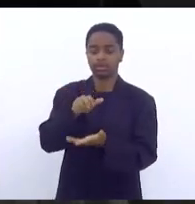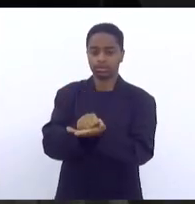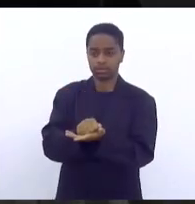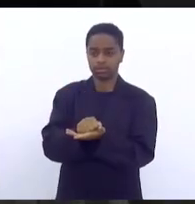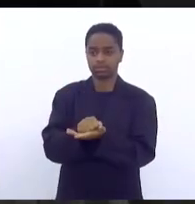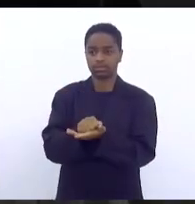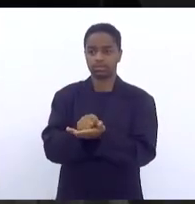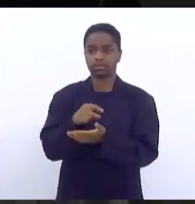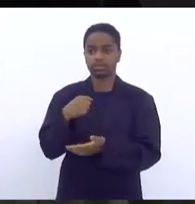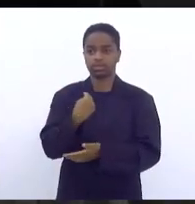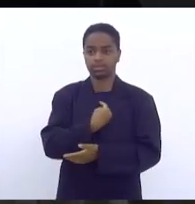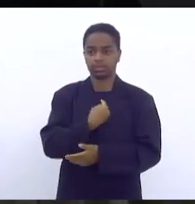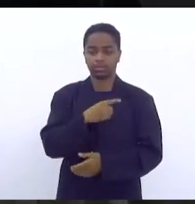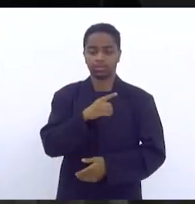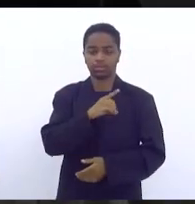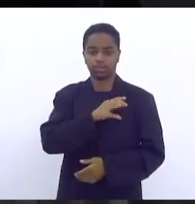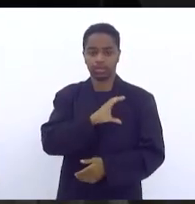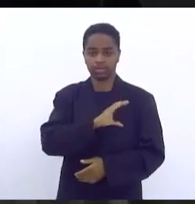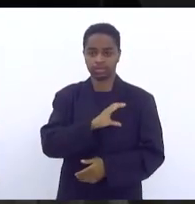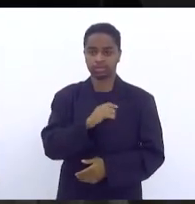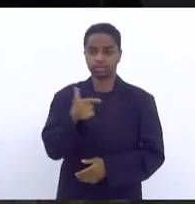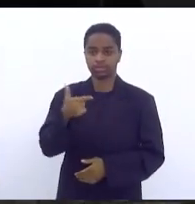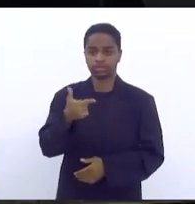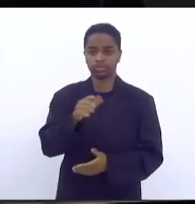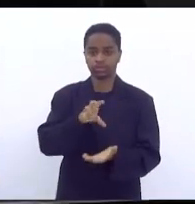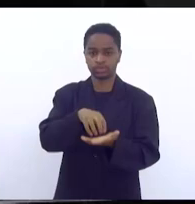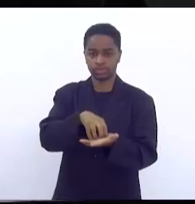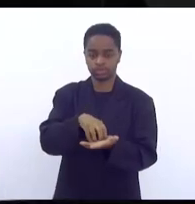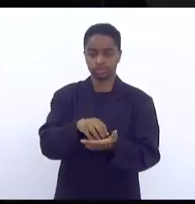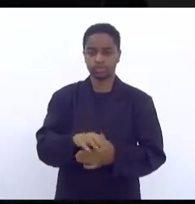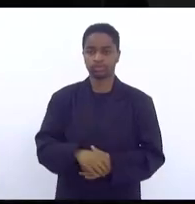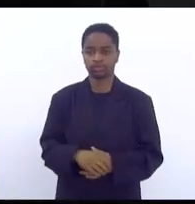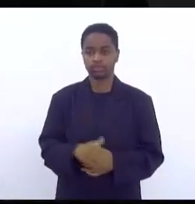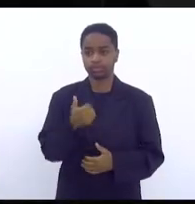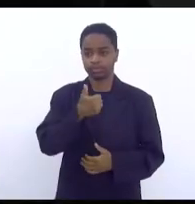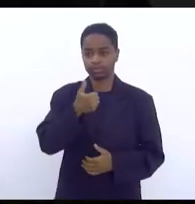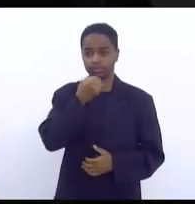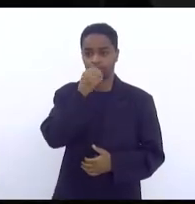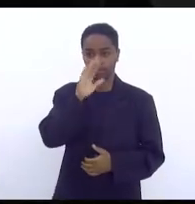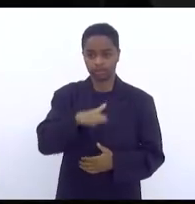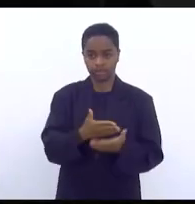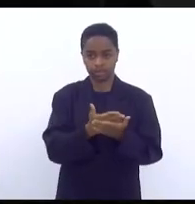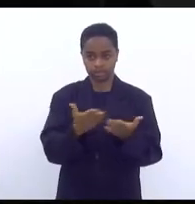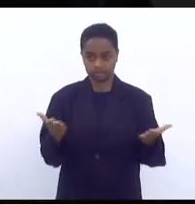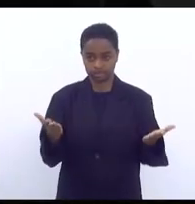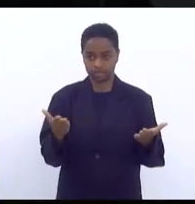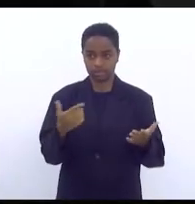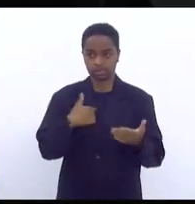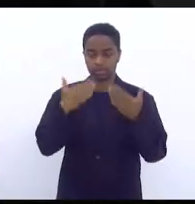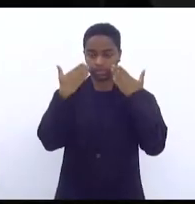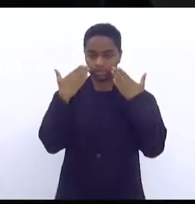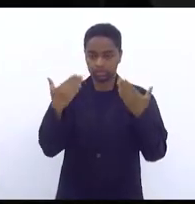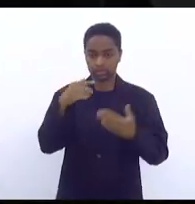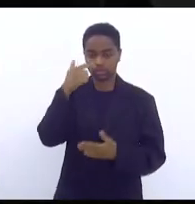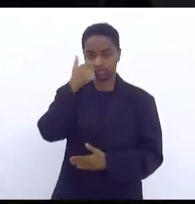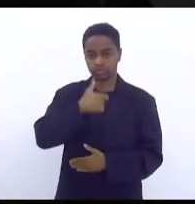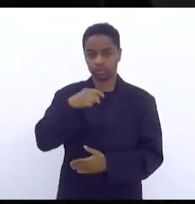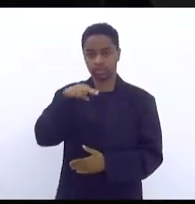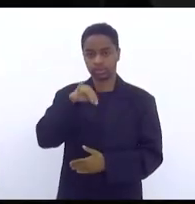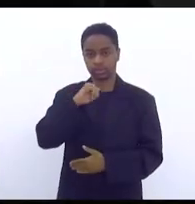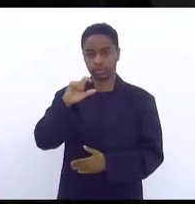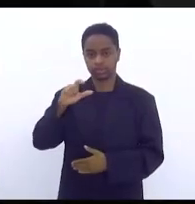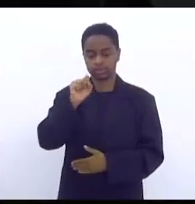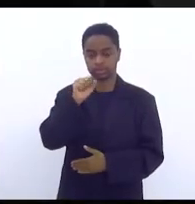nós estamos ali em Duque de Caxia no segundo distrito Primeiramente boa boa tarde deixa eu me apresentar sou Nil Santos sou